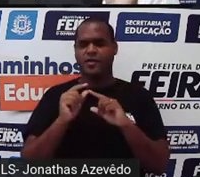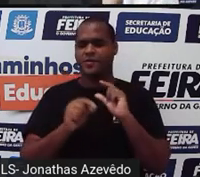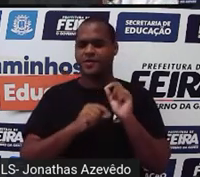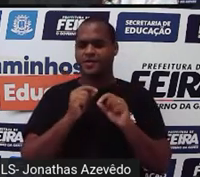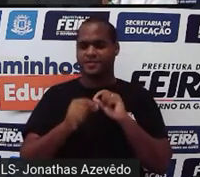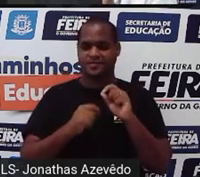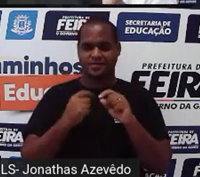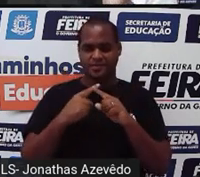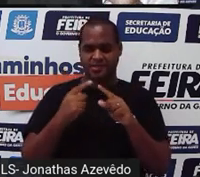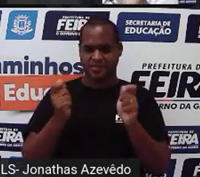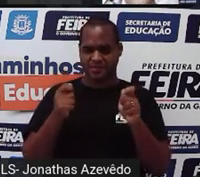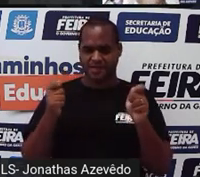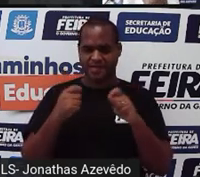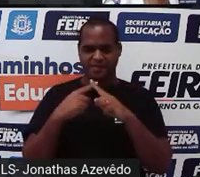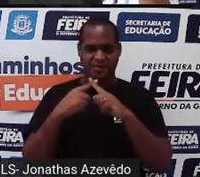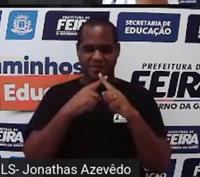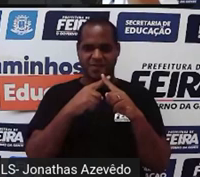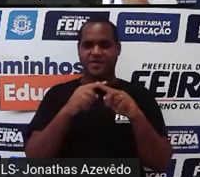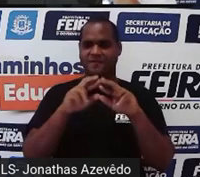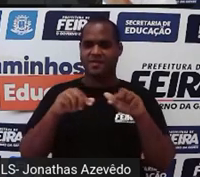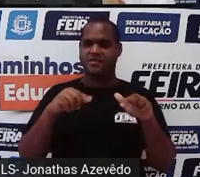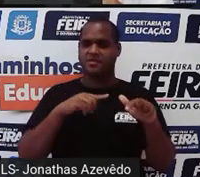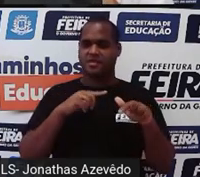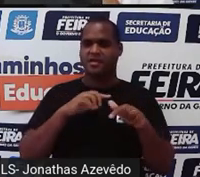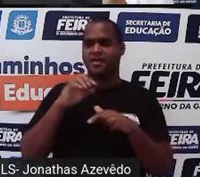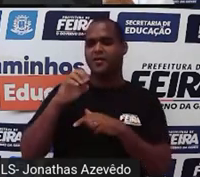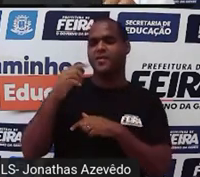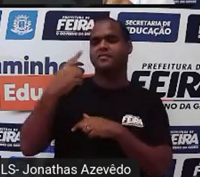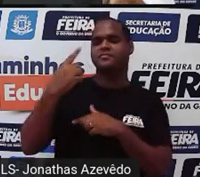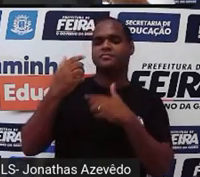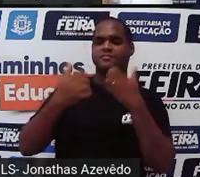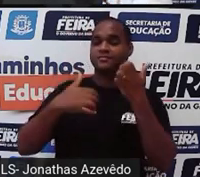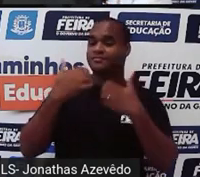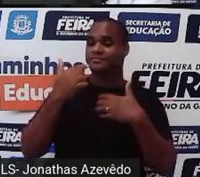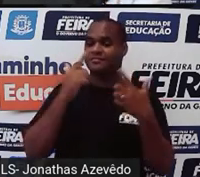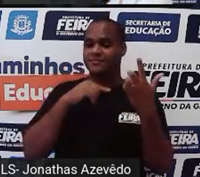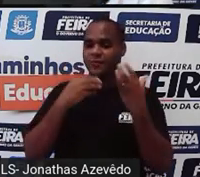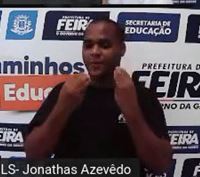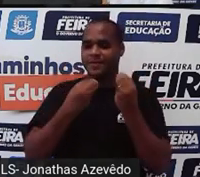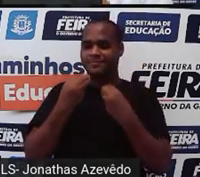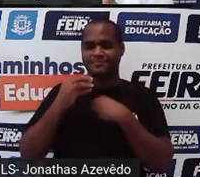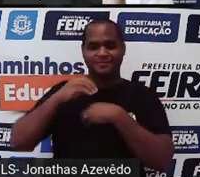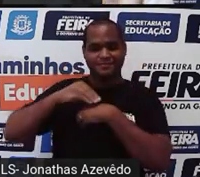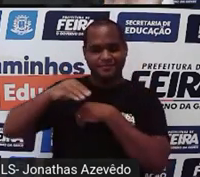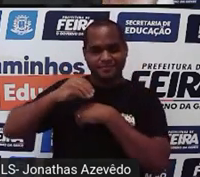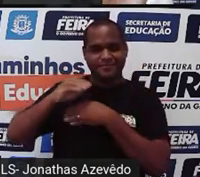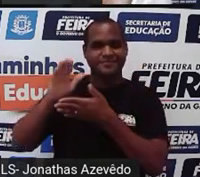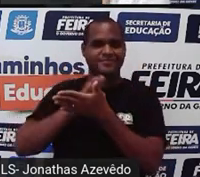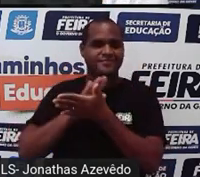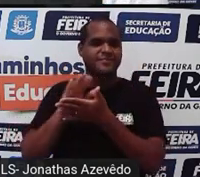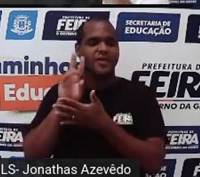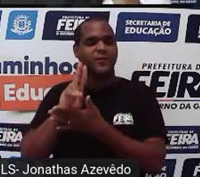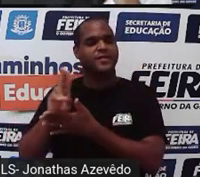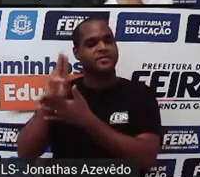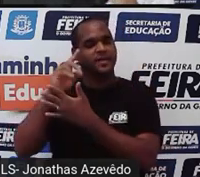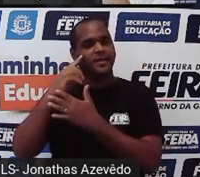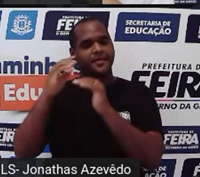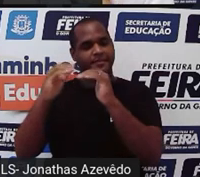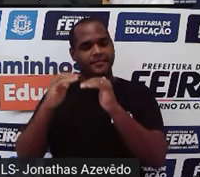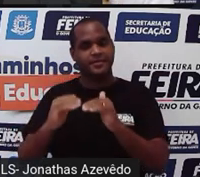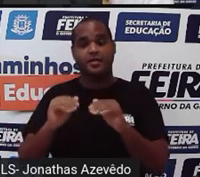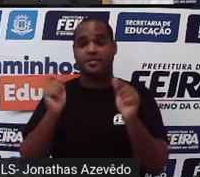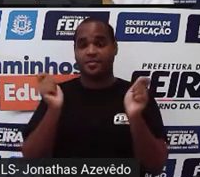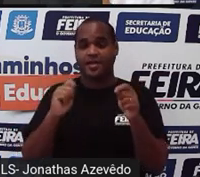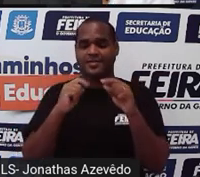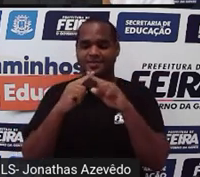por quê que usa essa multiplicidade na equação de cima porque eu vou pegar outra que eu não usei e vou colocar ali embaixo e